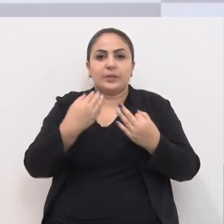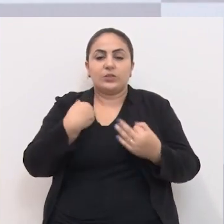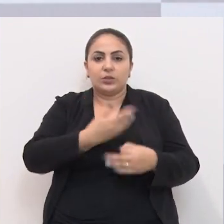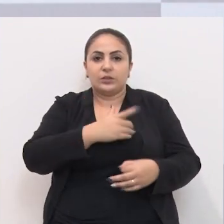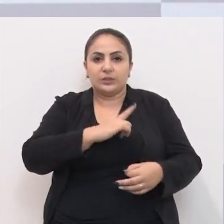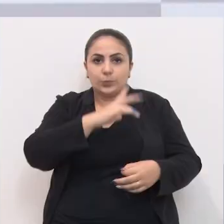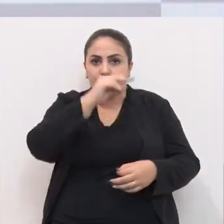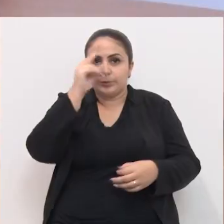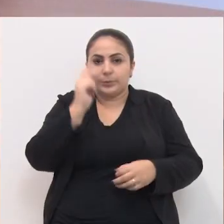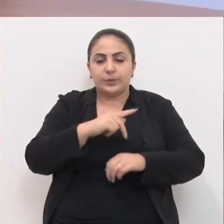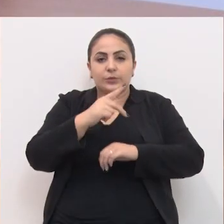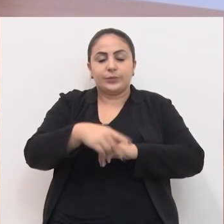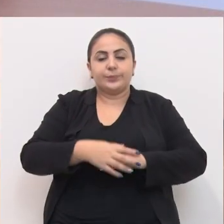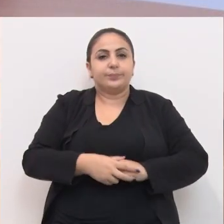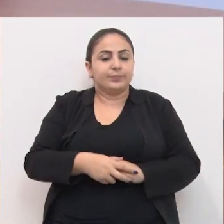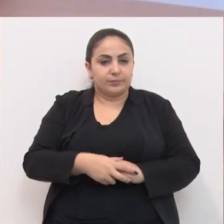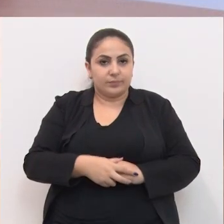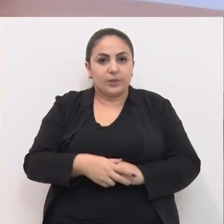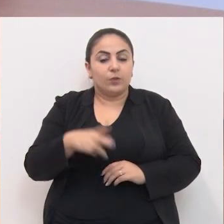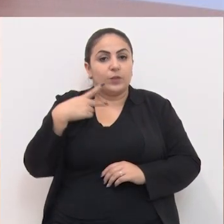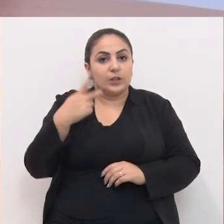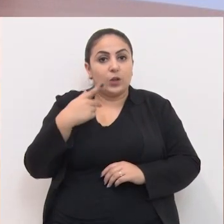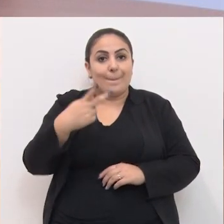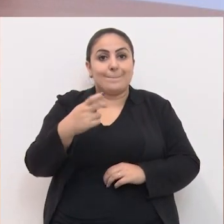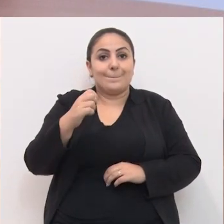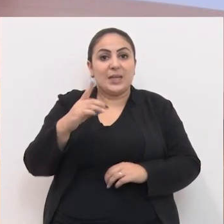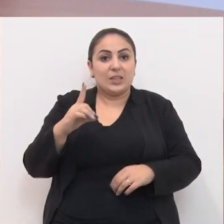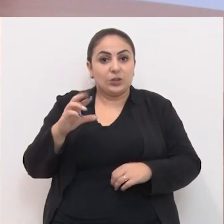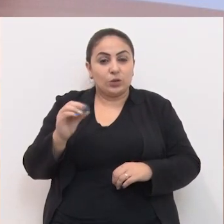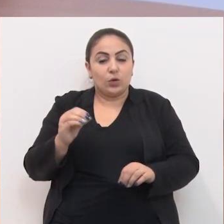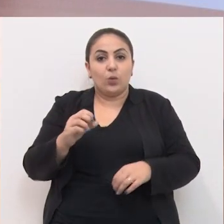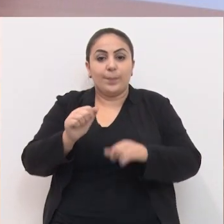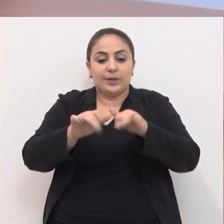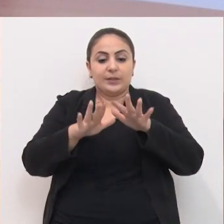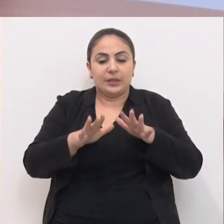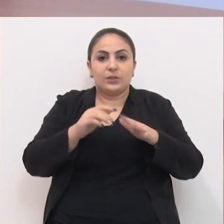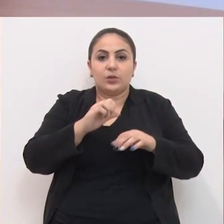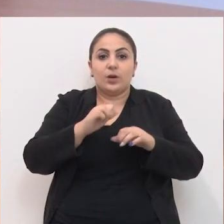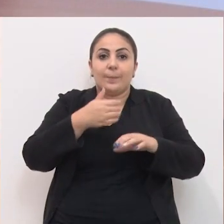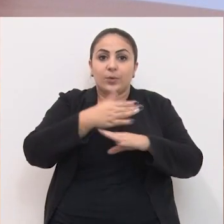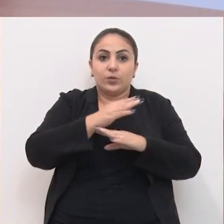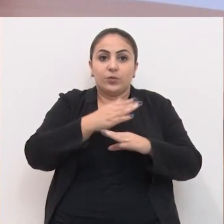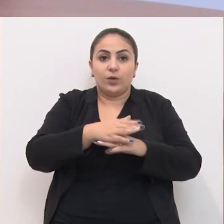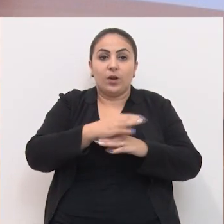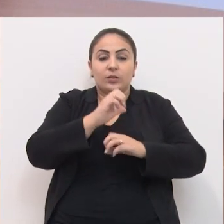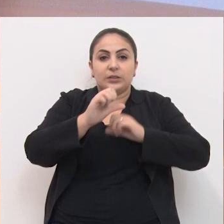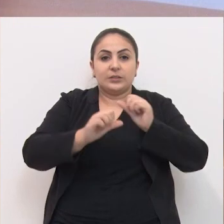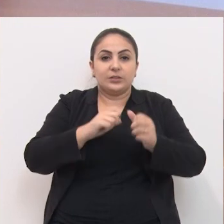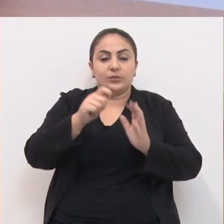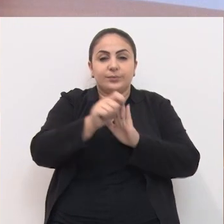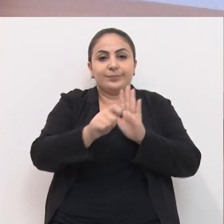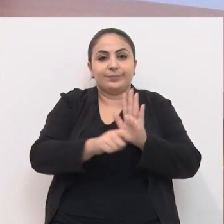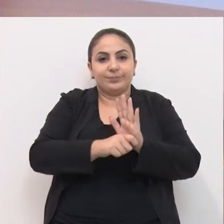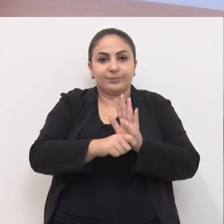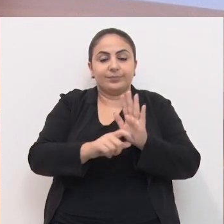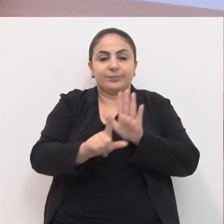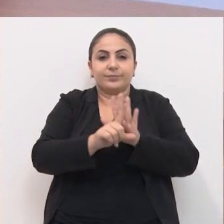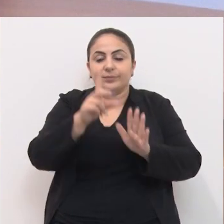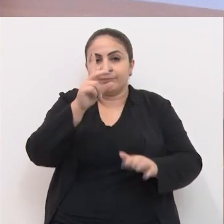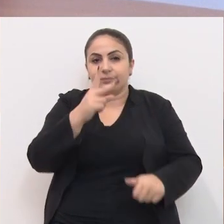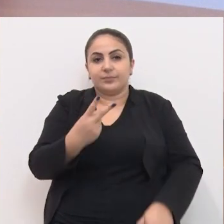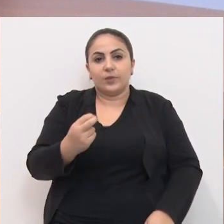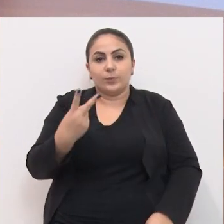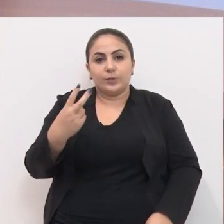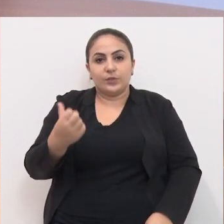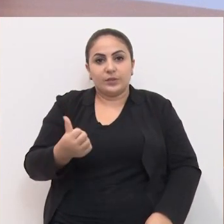profissional, né, por um engenheiro, que vai avaliar, se não tiver em cima de uma APP, alguns cuidados, ele pode ser regularizado com uma metragem menor ou até maior. Então